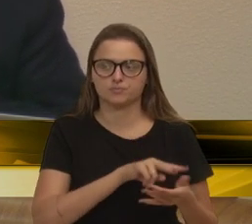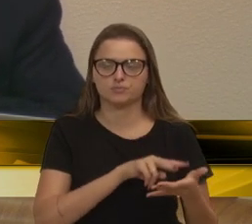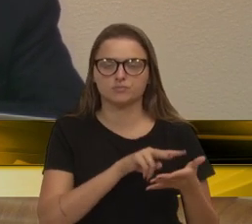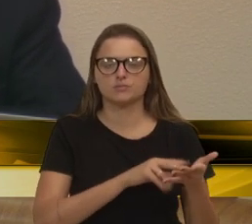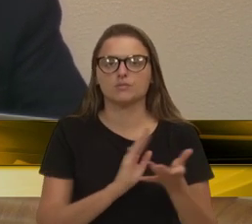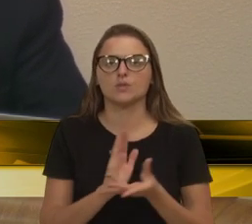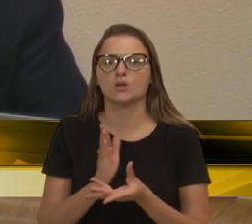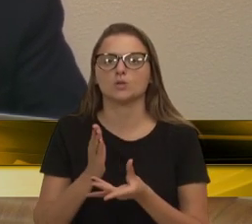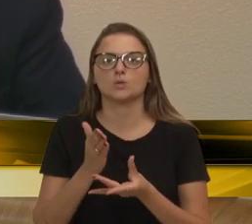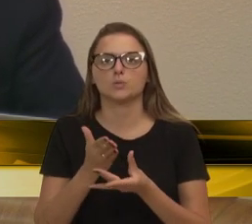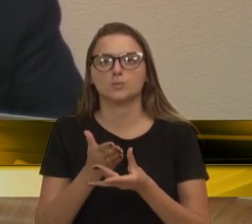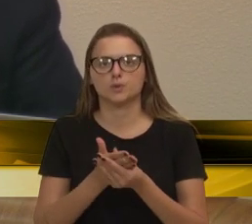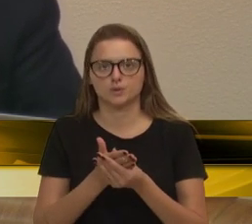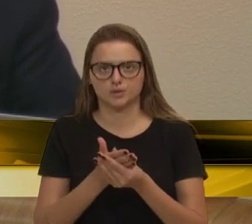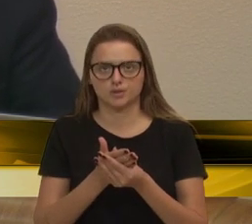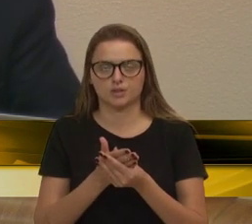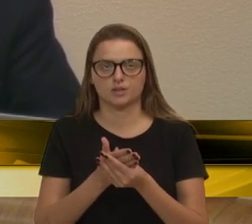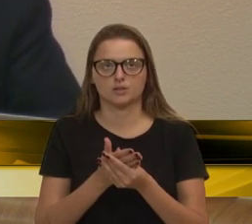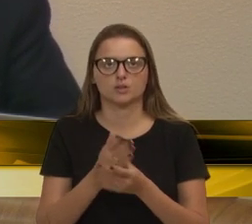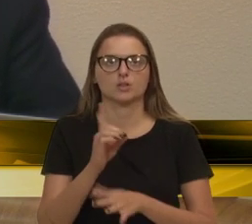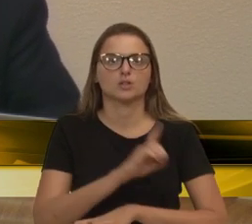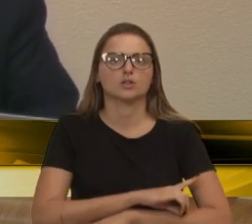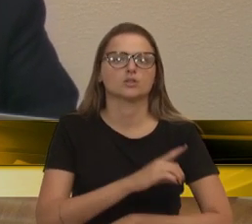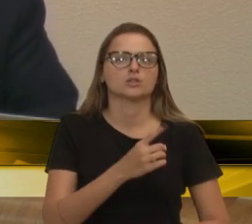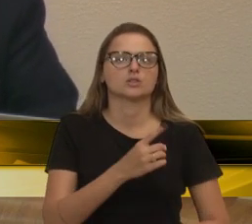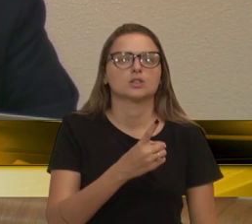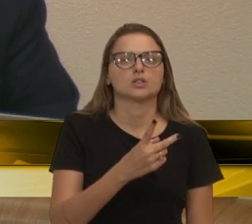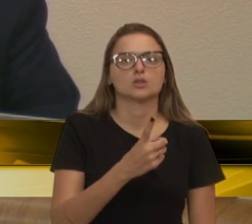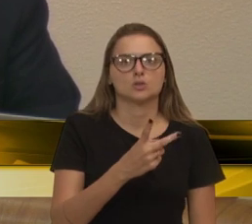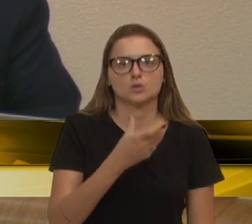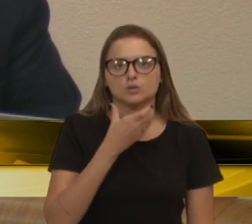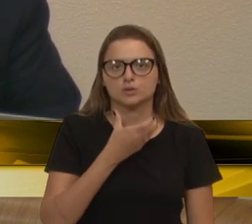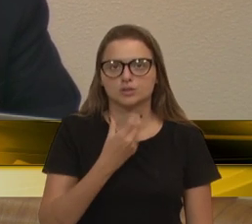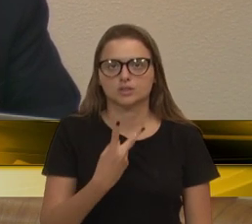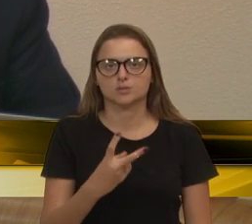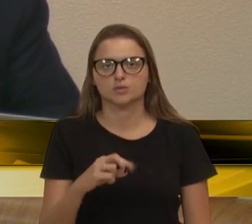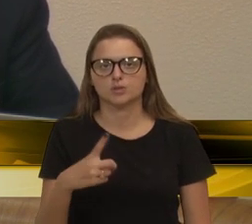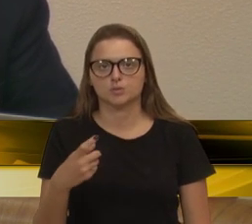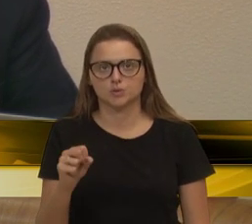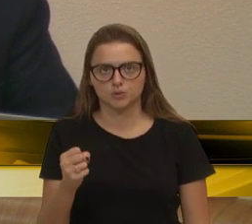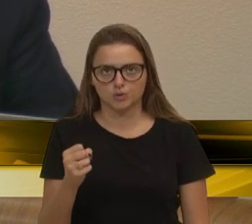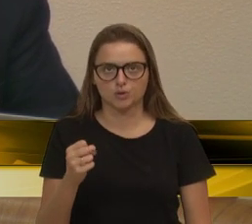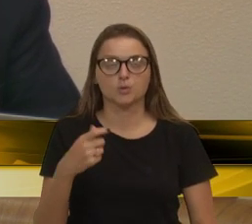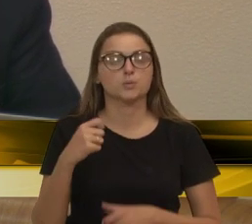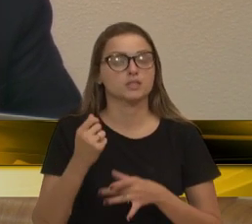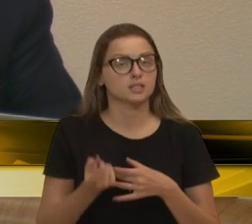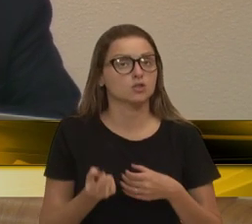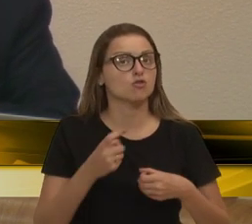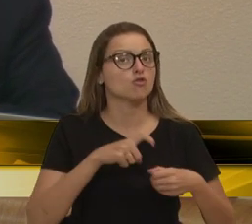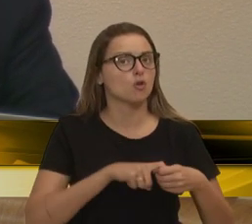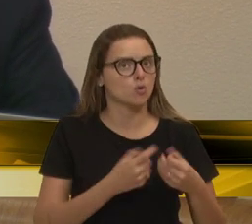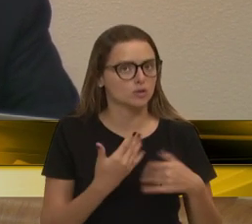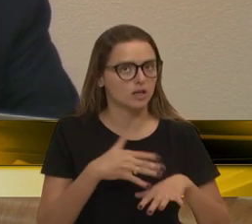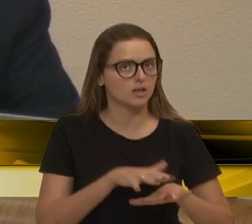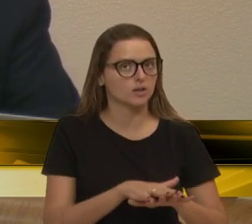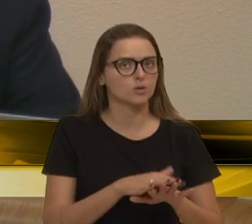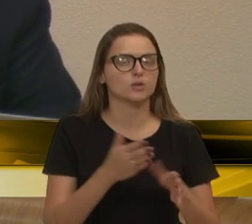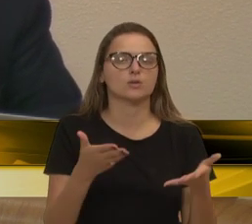julgamento de 12 de dezembro de 2018, devendo ser reincluído no ano de